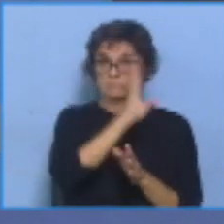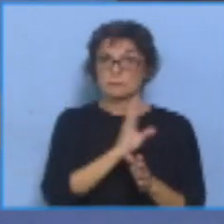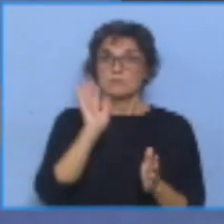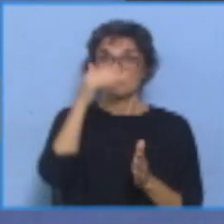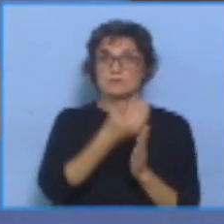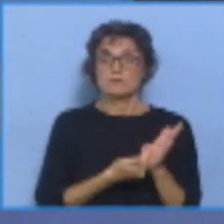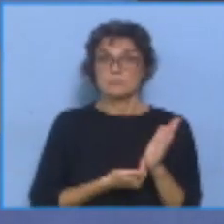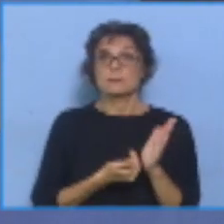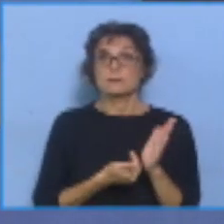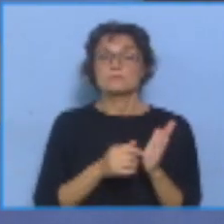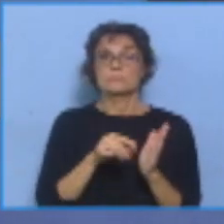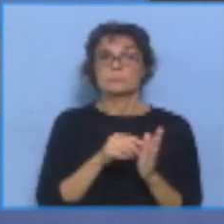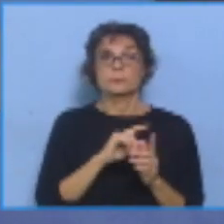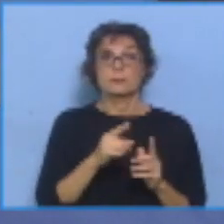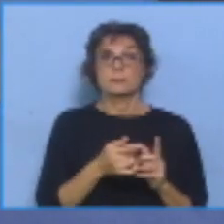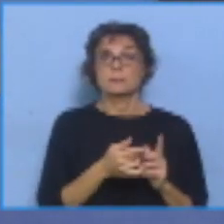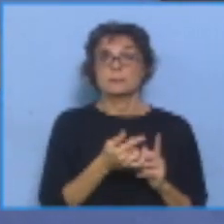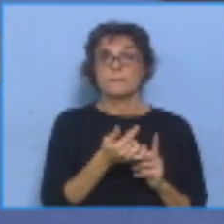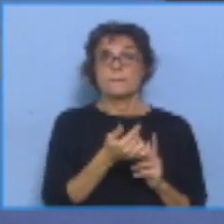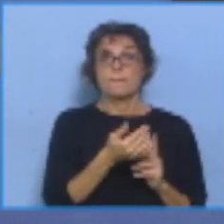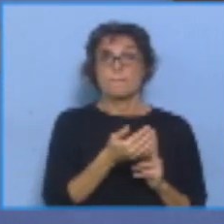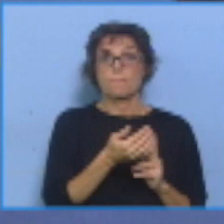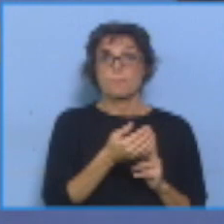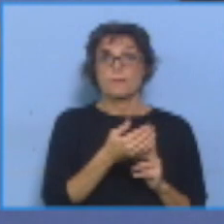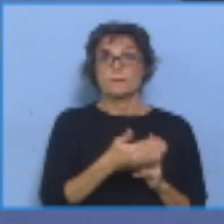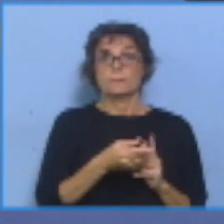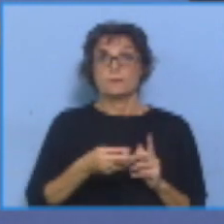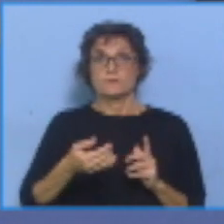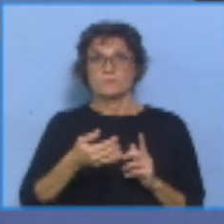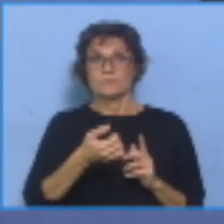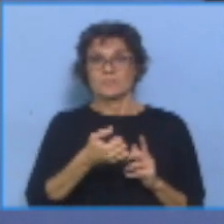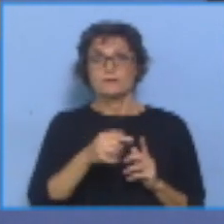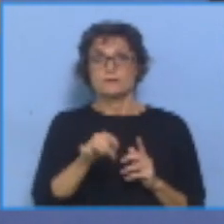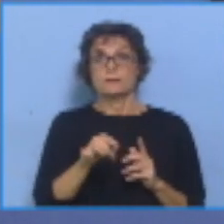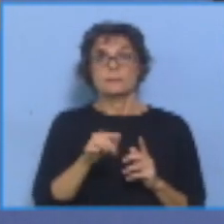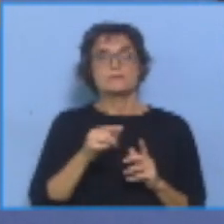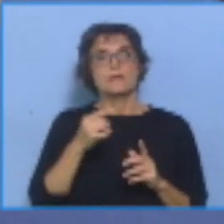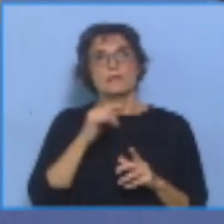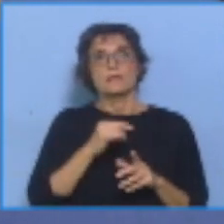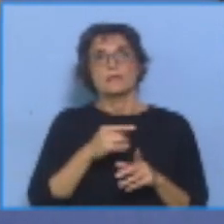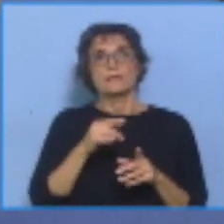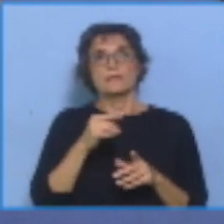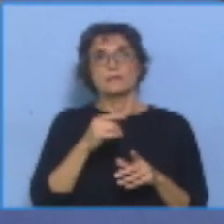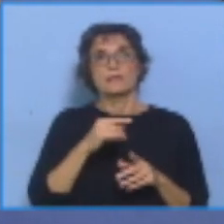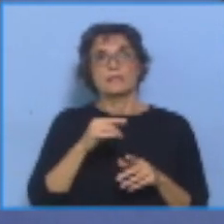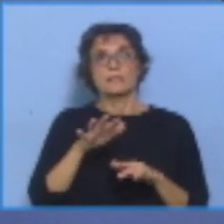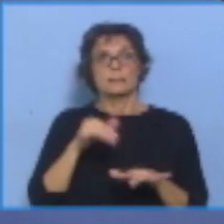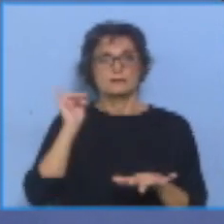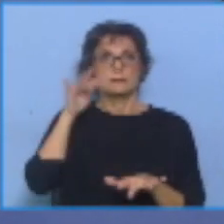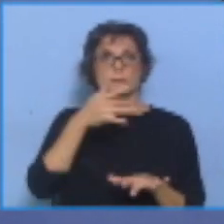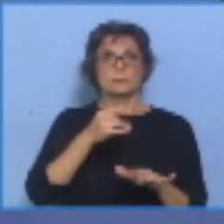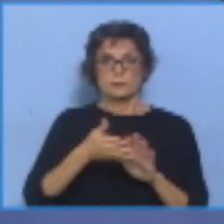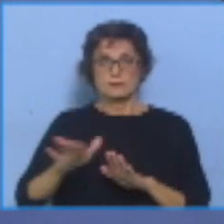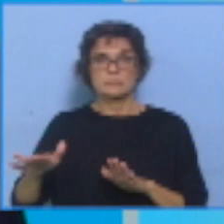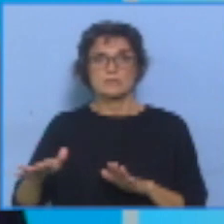Constituinte, mas conta numa entrevista que um dia ia a sair da Assembleia, passou pelo bairro Alto a pé, e que de repente há umas